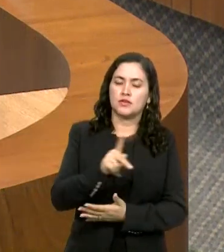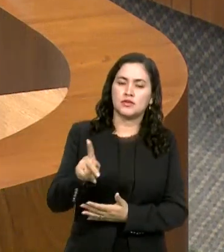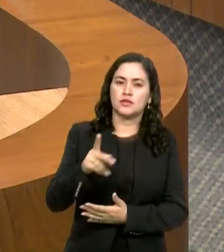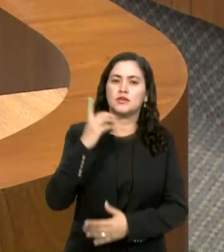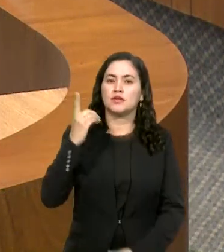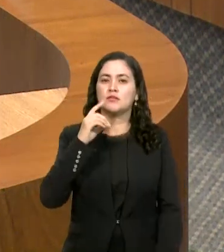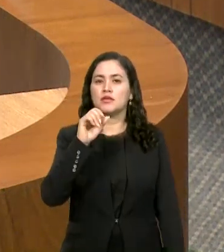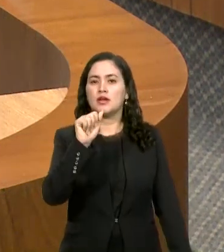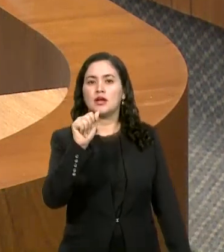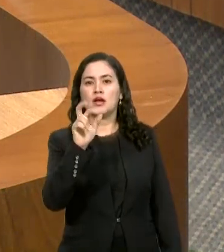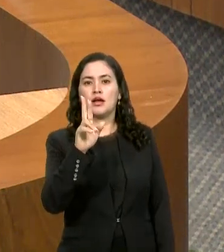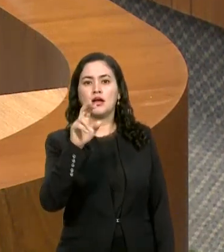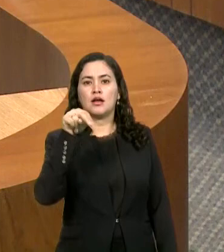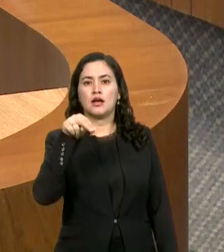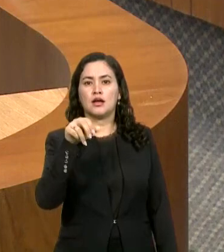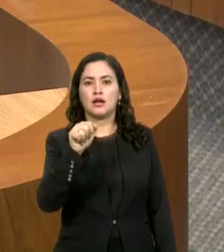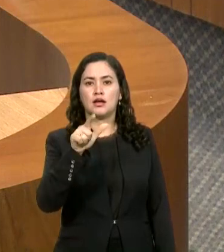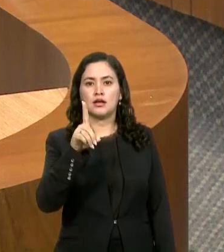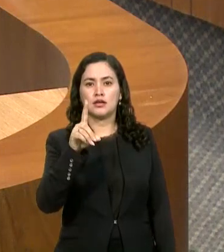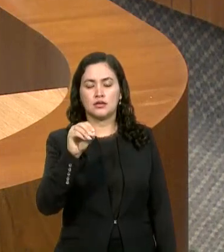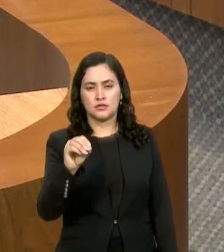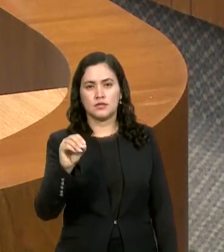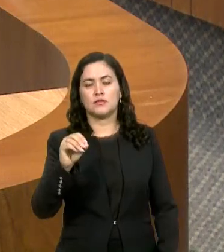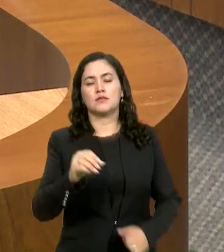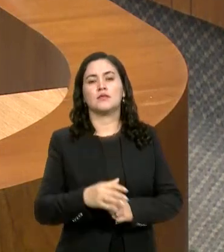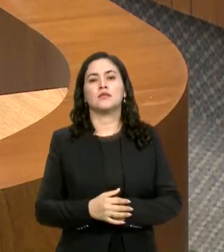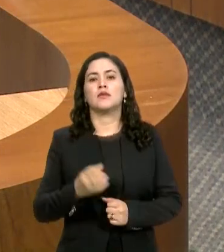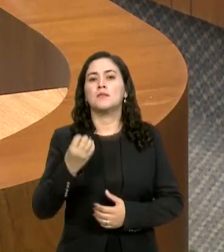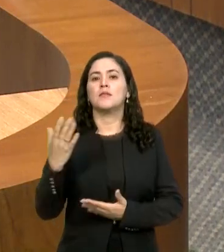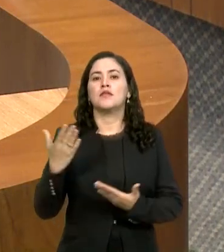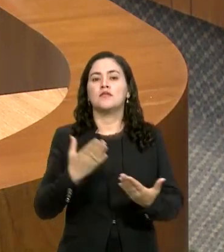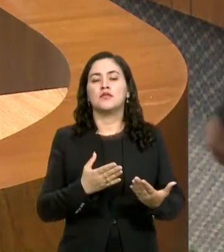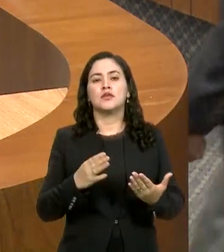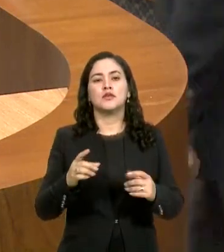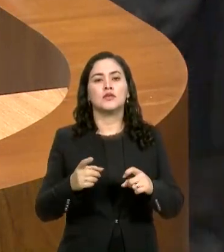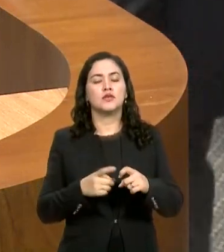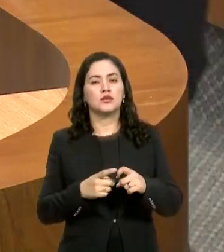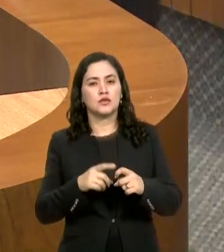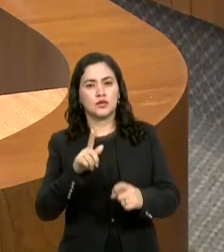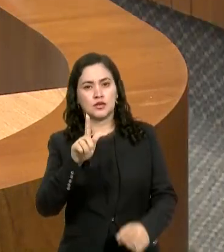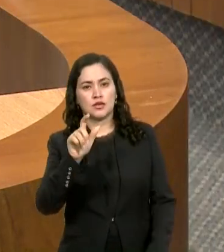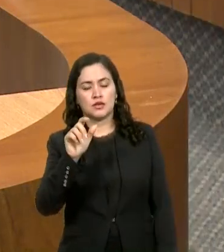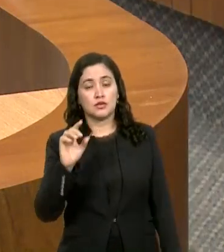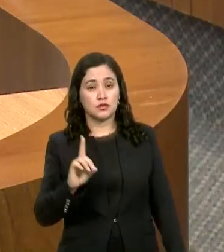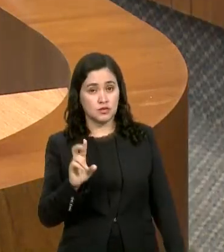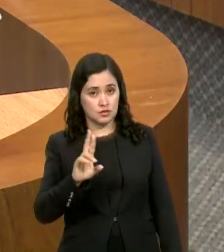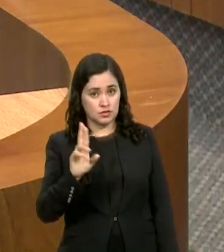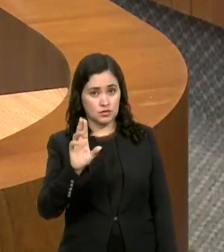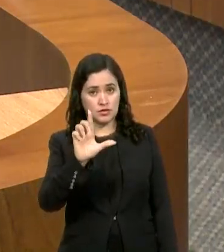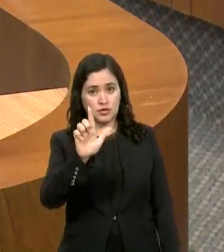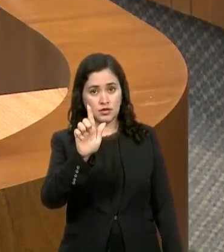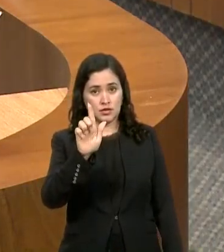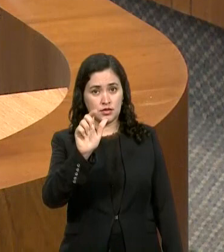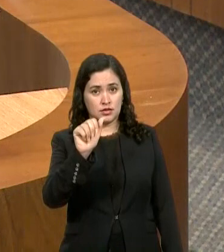Melo. E aí cumprimento o doutor Gabriel, doutor Alberto Bastos, a todos os defensores públicos do Estado do Maranhão.